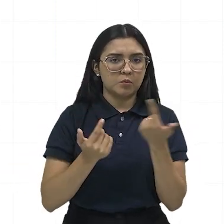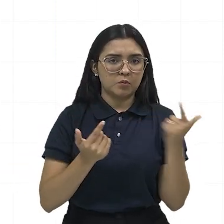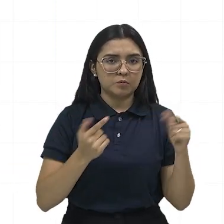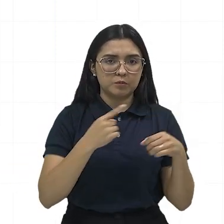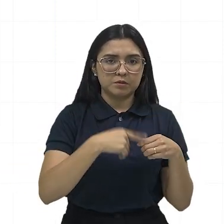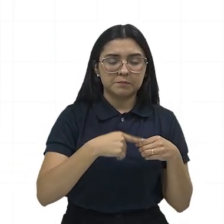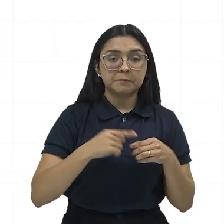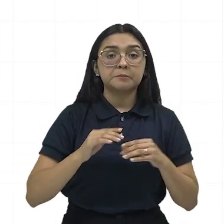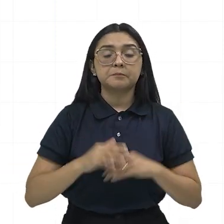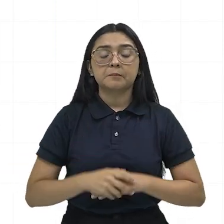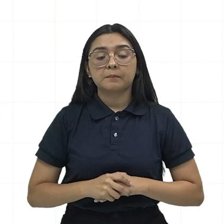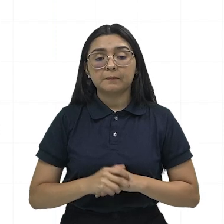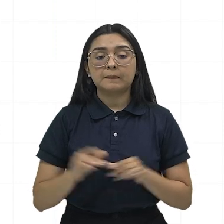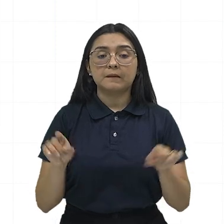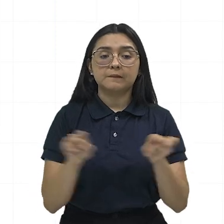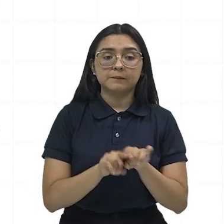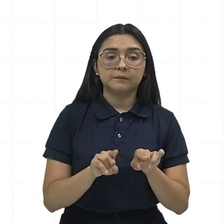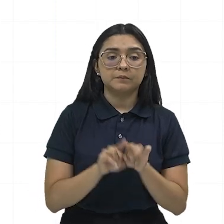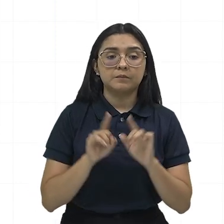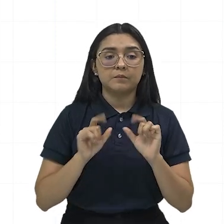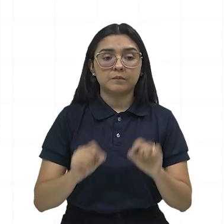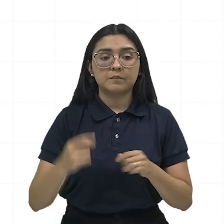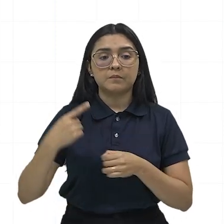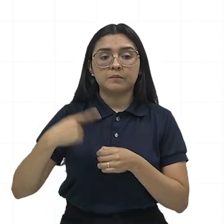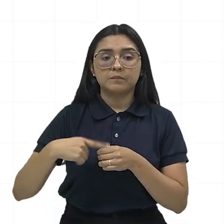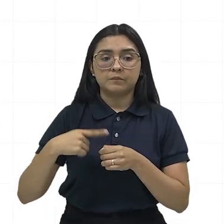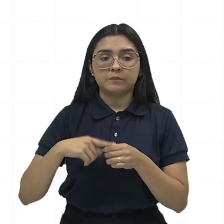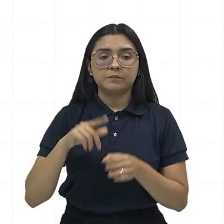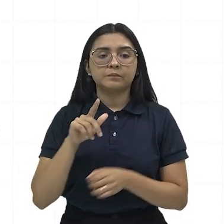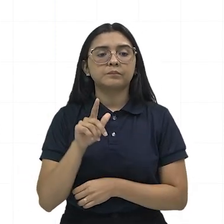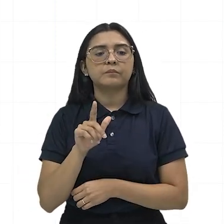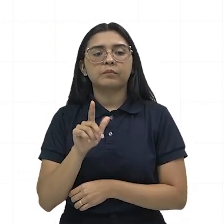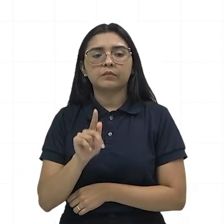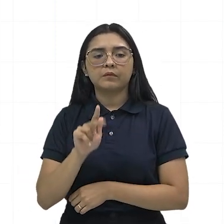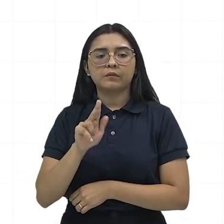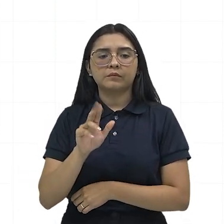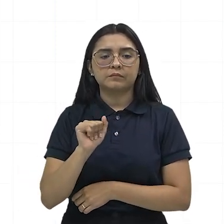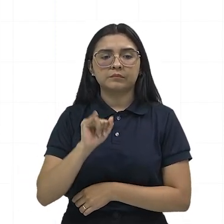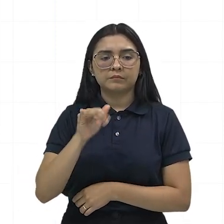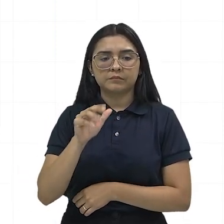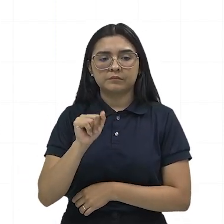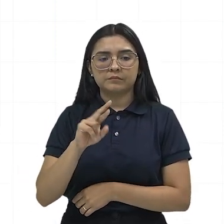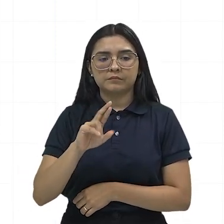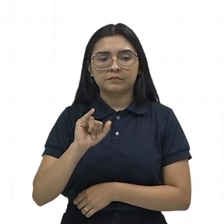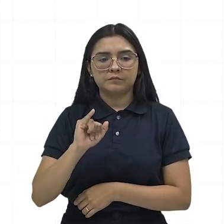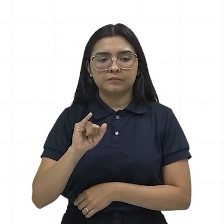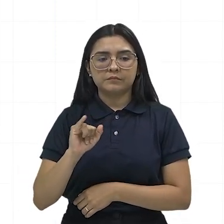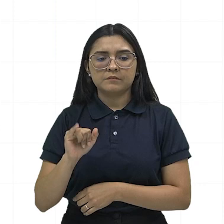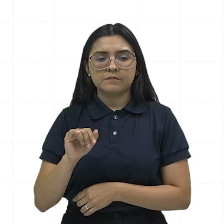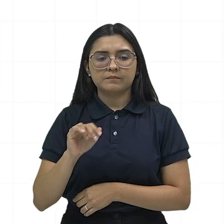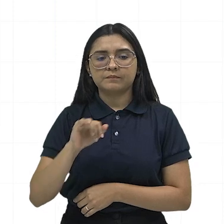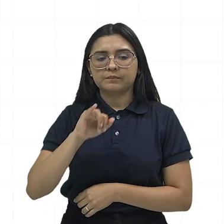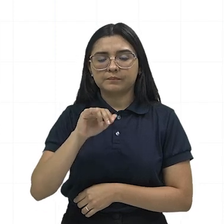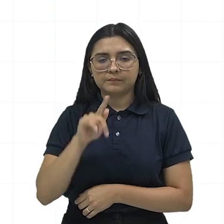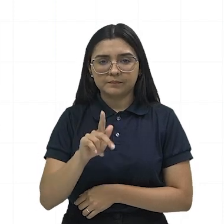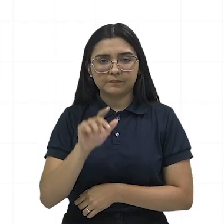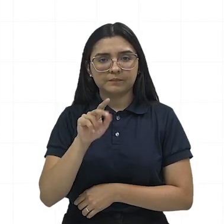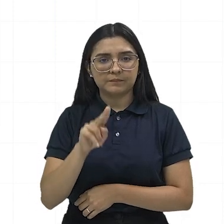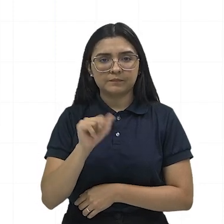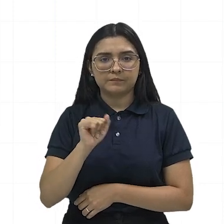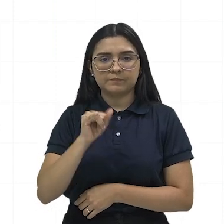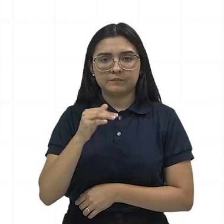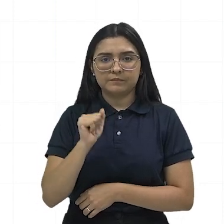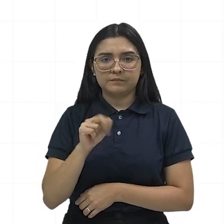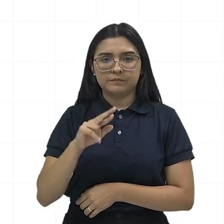Acre. E por fim a gente vê o município de Guajará, que olha só a diferença, né? Apresentou aí